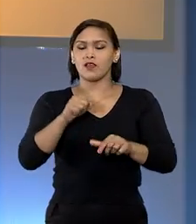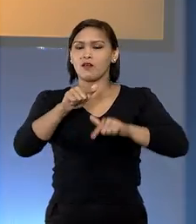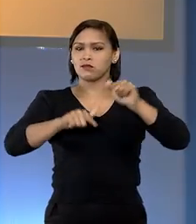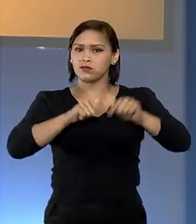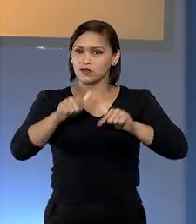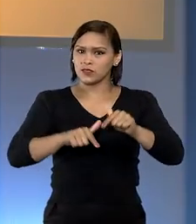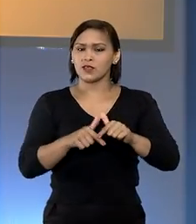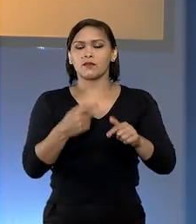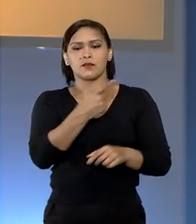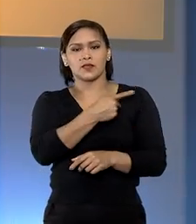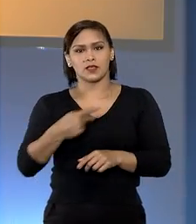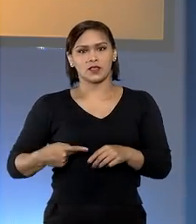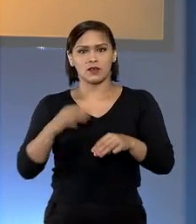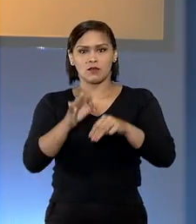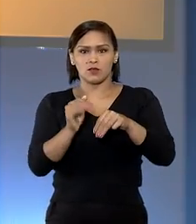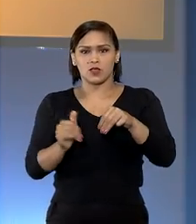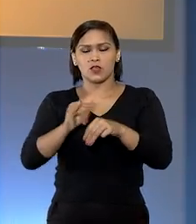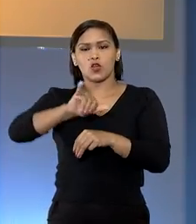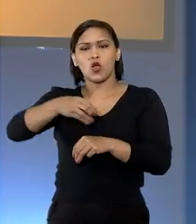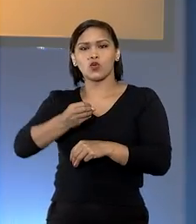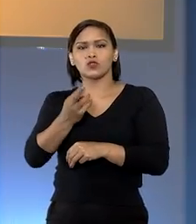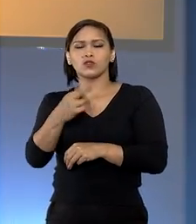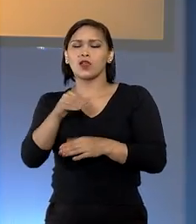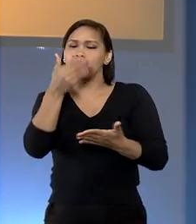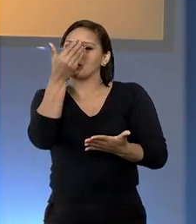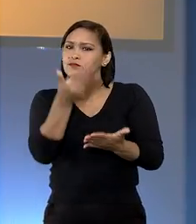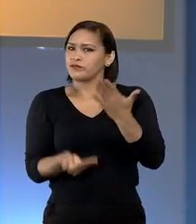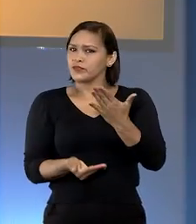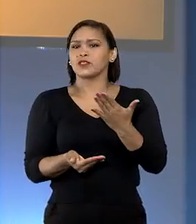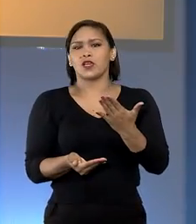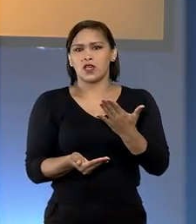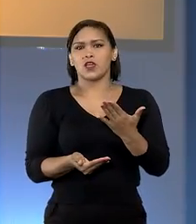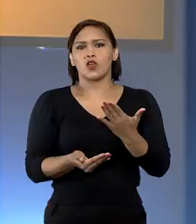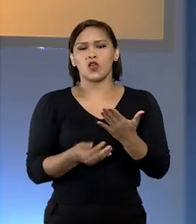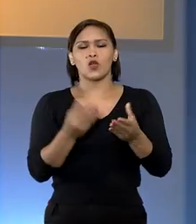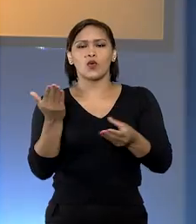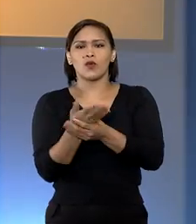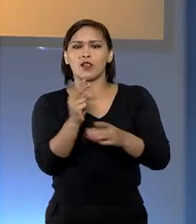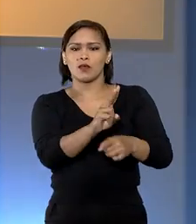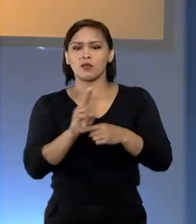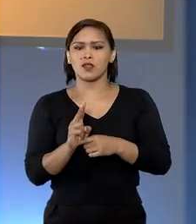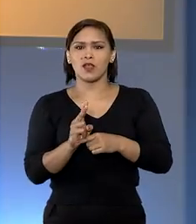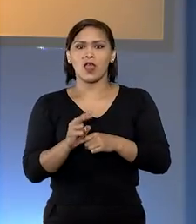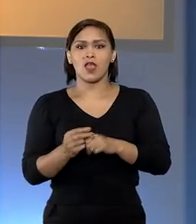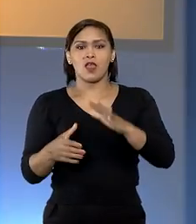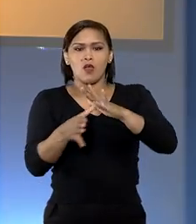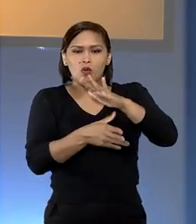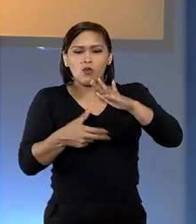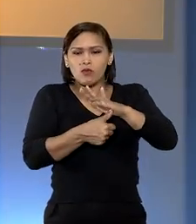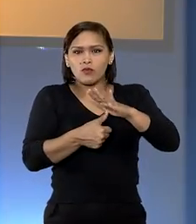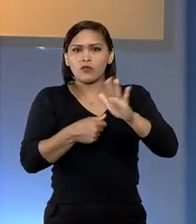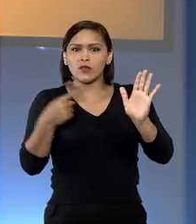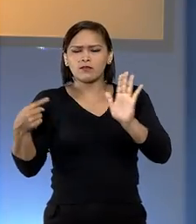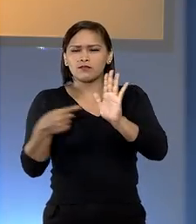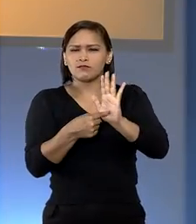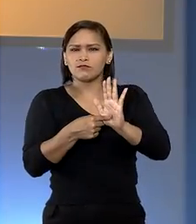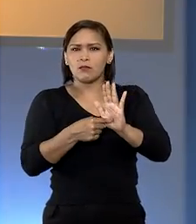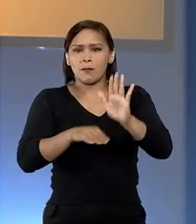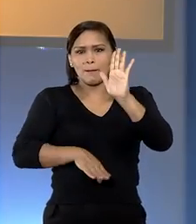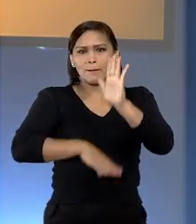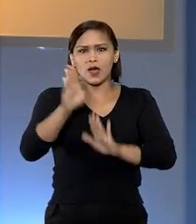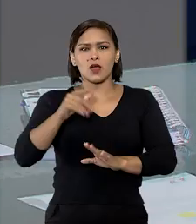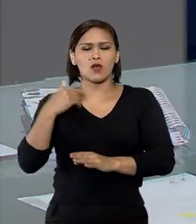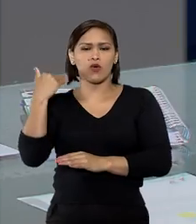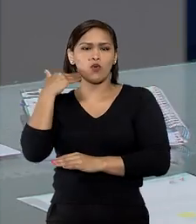da presidência o ministro Jorge Mussi negou liminar para um suspeito de participar do maior assalto a banco de